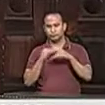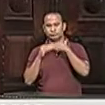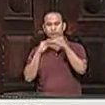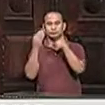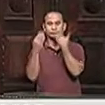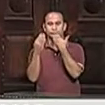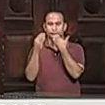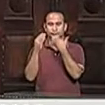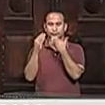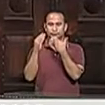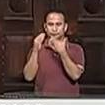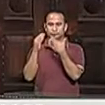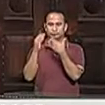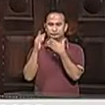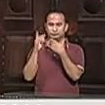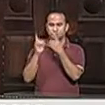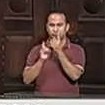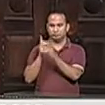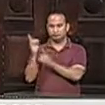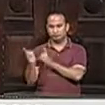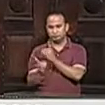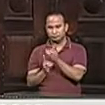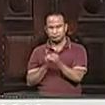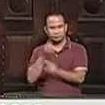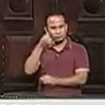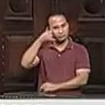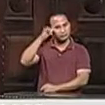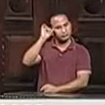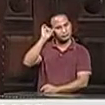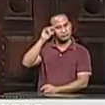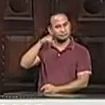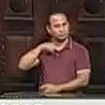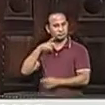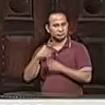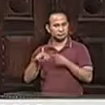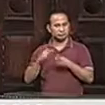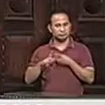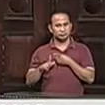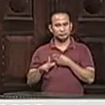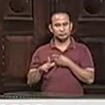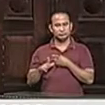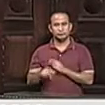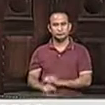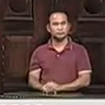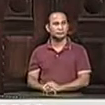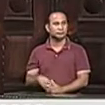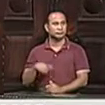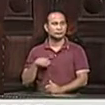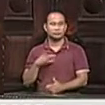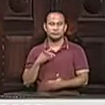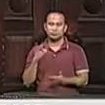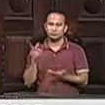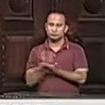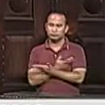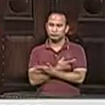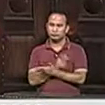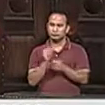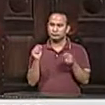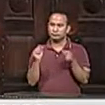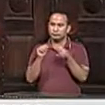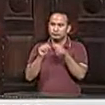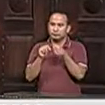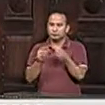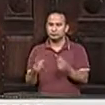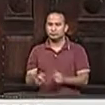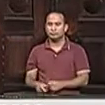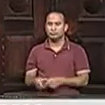atividades, evitando que ele entre em crise e, portanto, acabe se fazendo um episódio